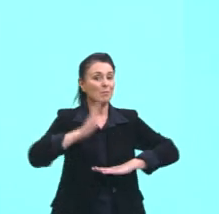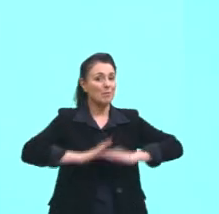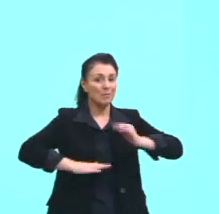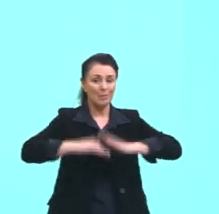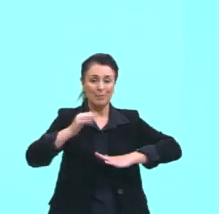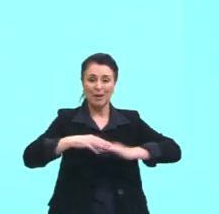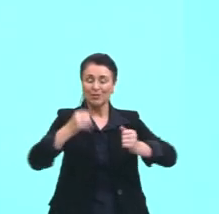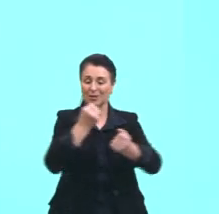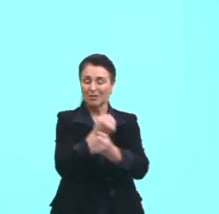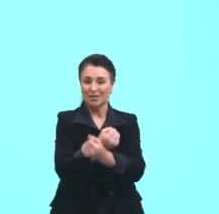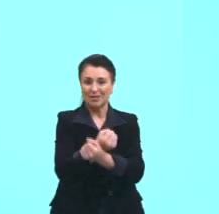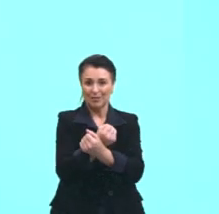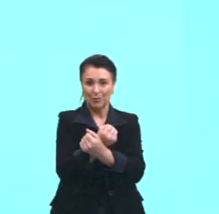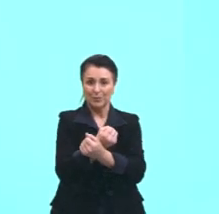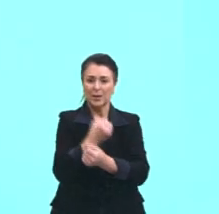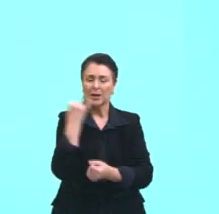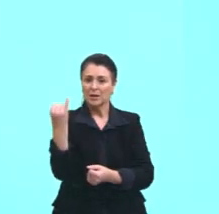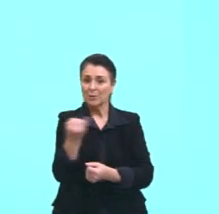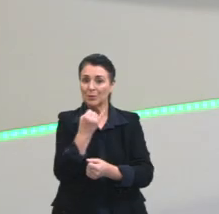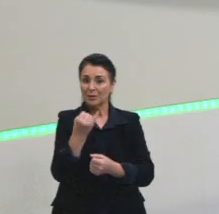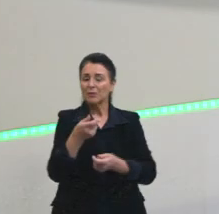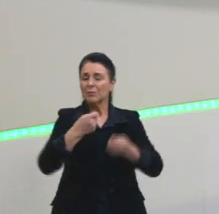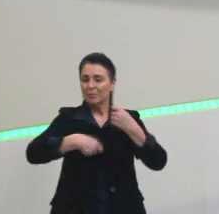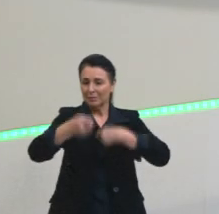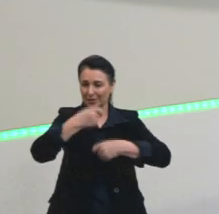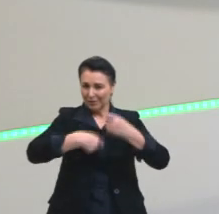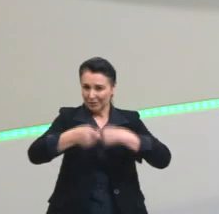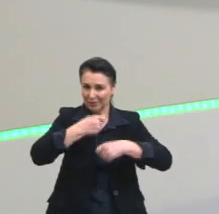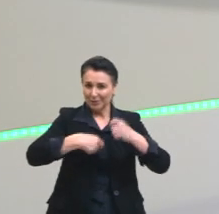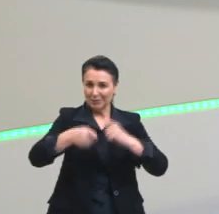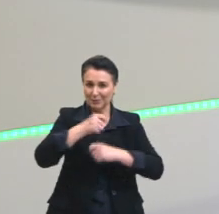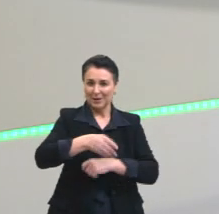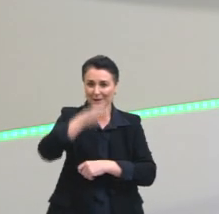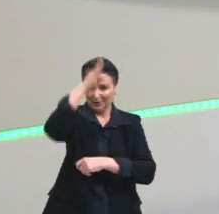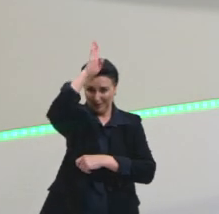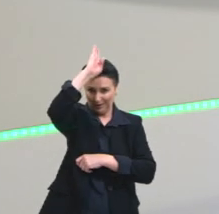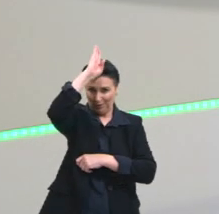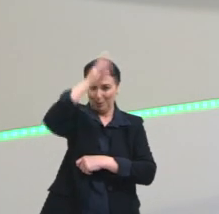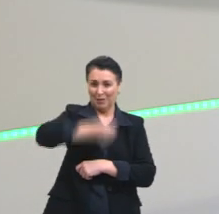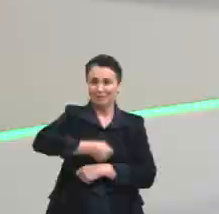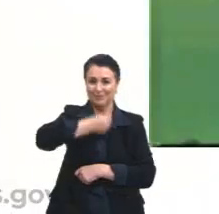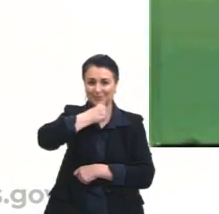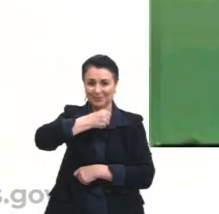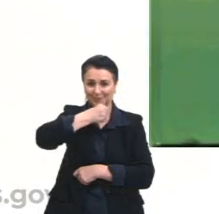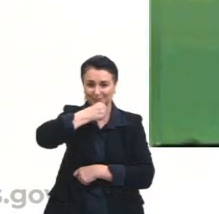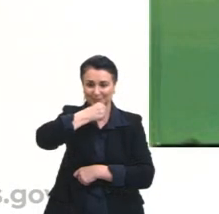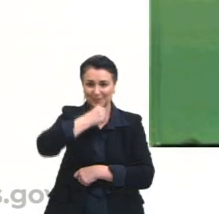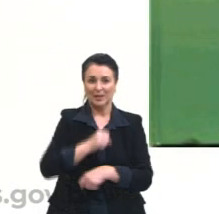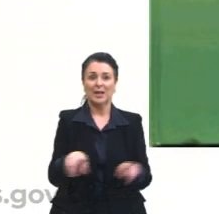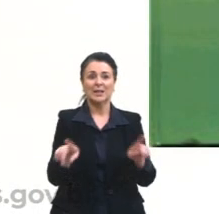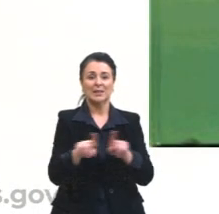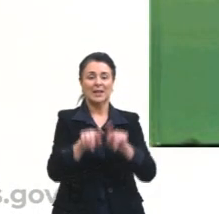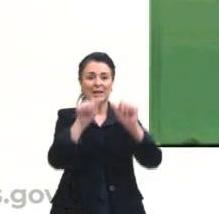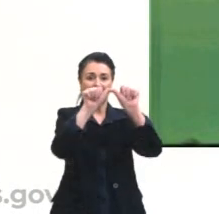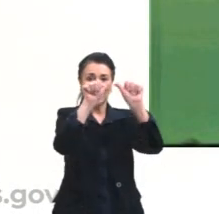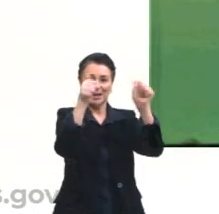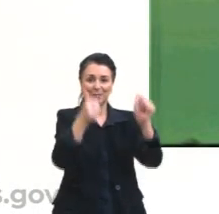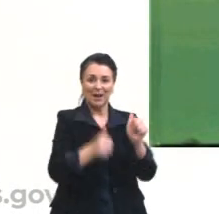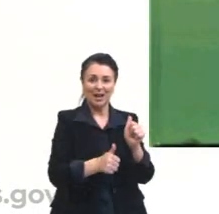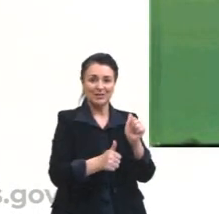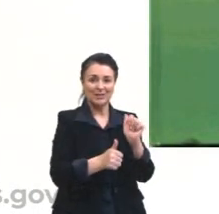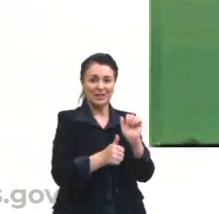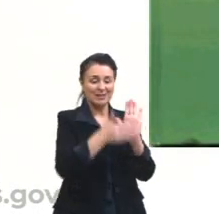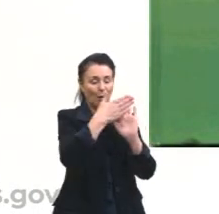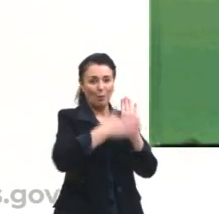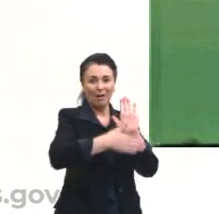importante para economia na Roma antiga e aqui a gente tem imagens de capas